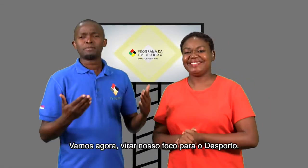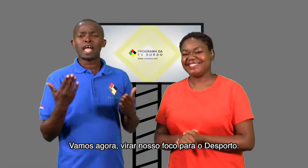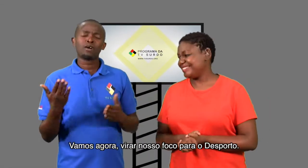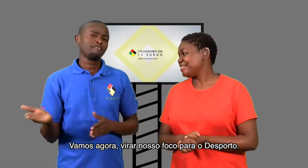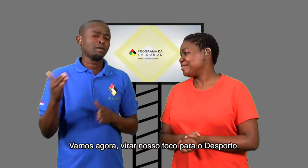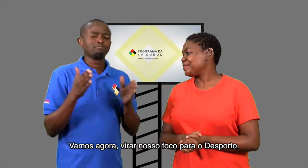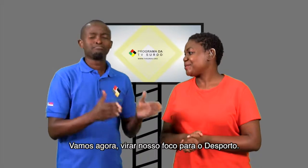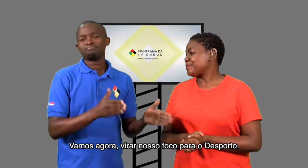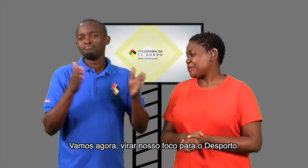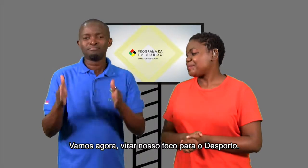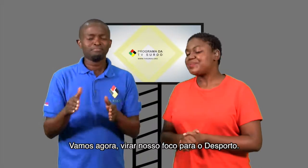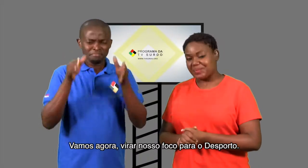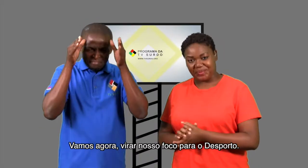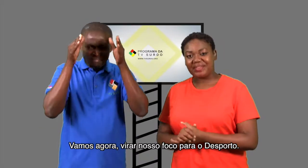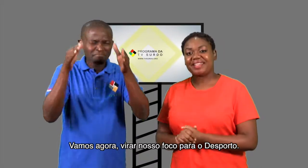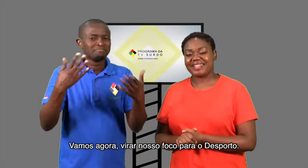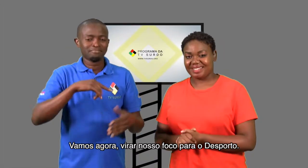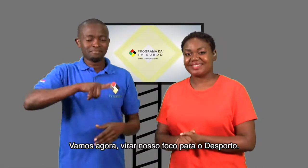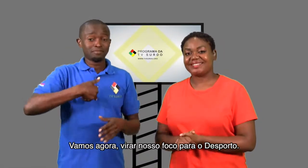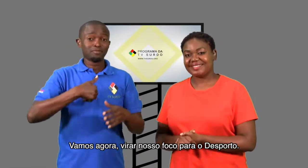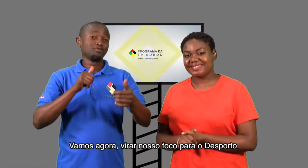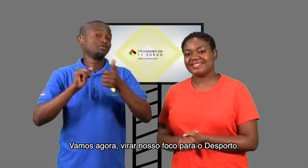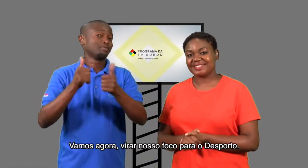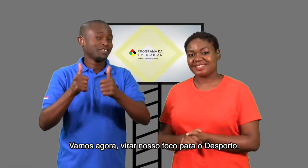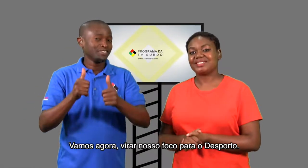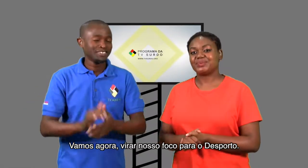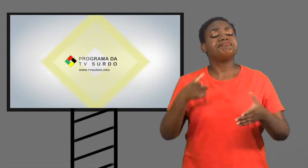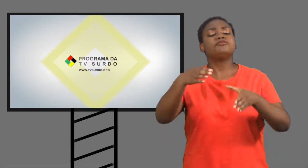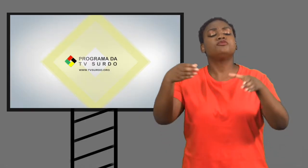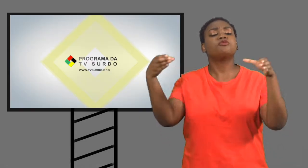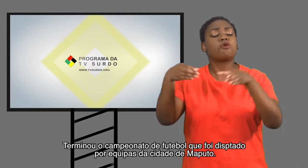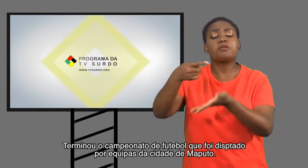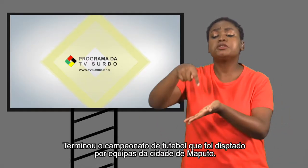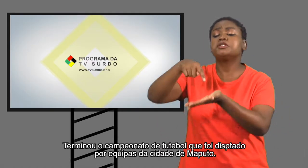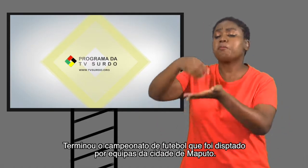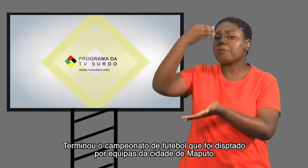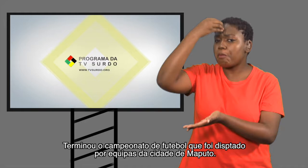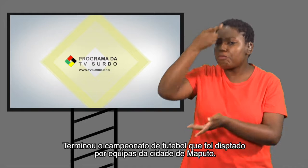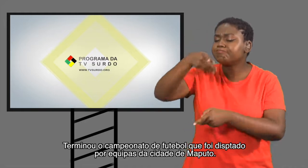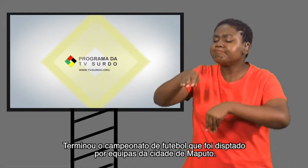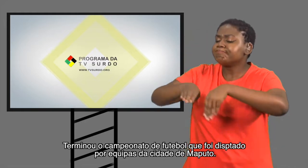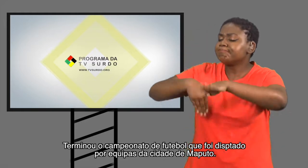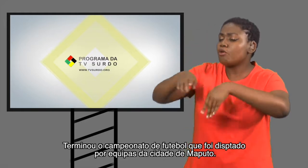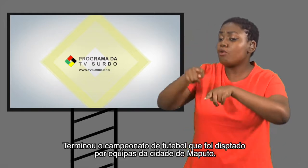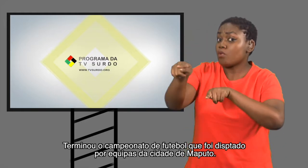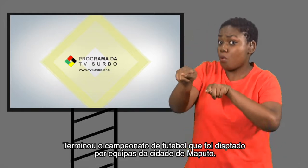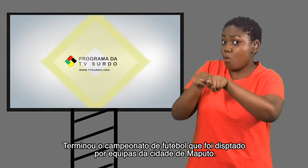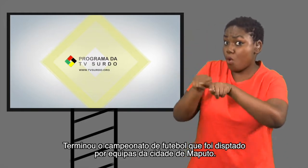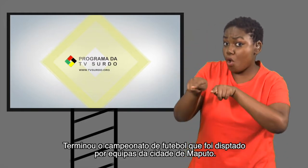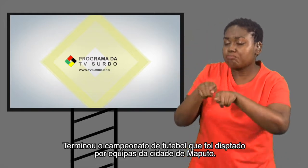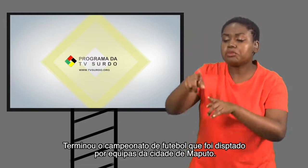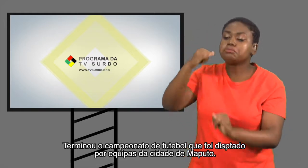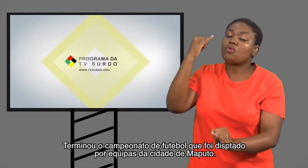Vamos agora virar nosso foco para o desporto. Terminou o campeonato de futebol que foi